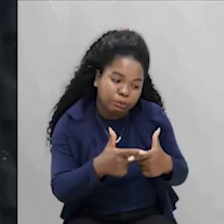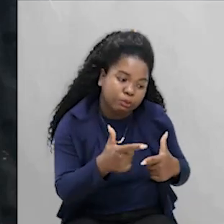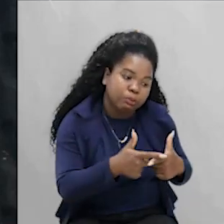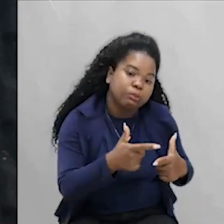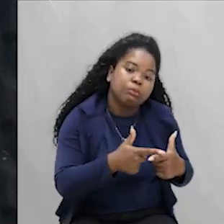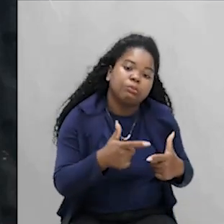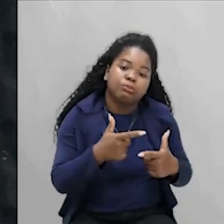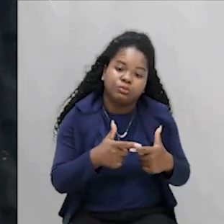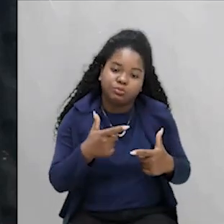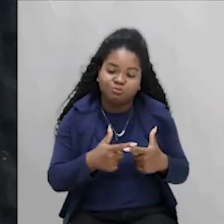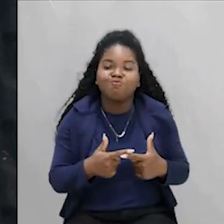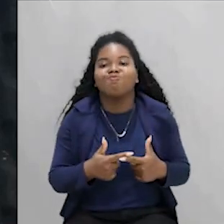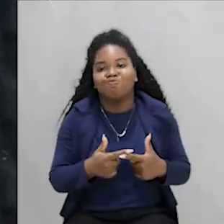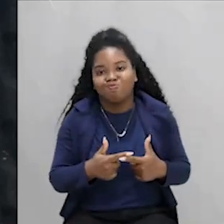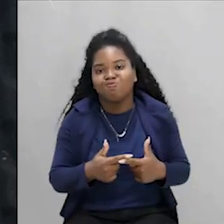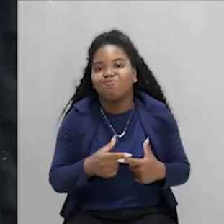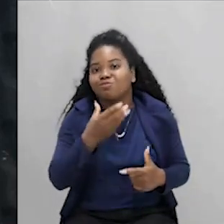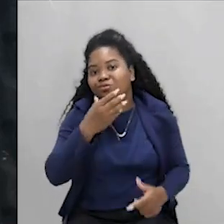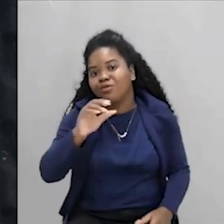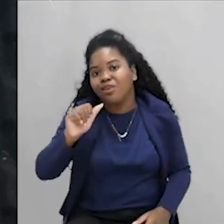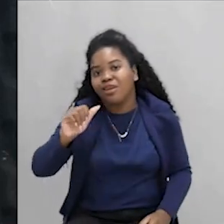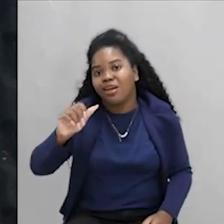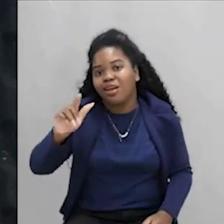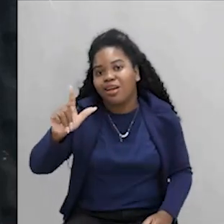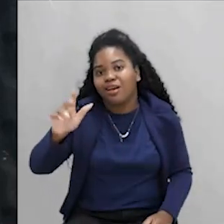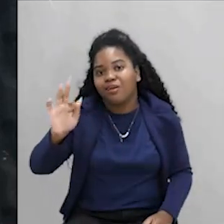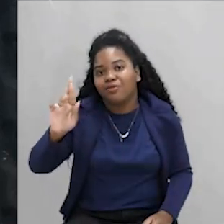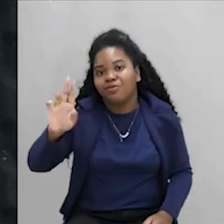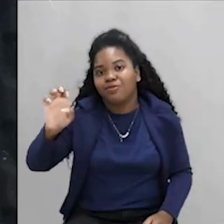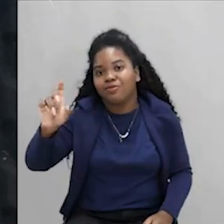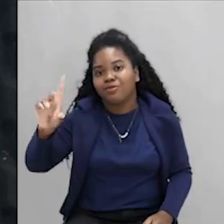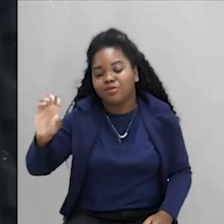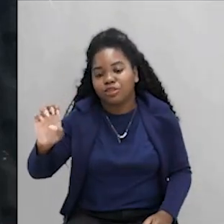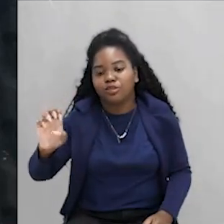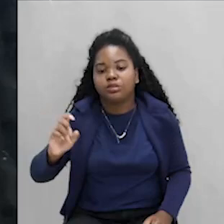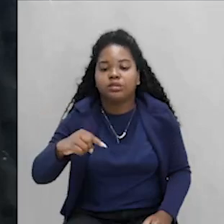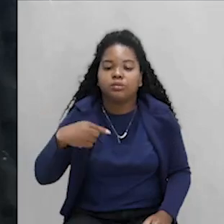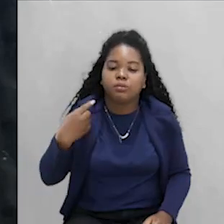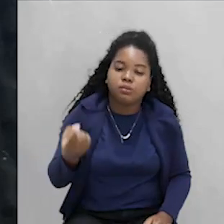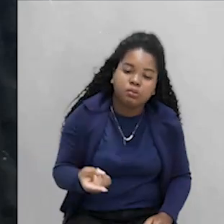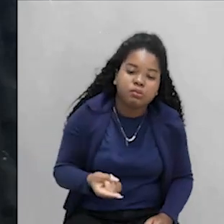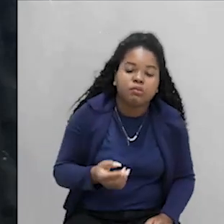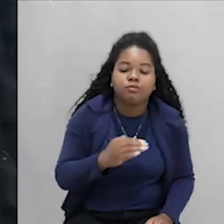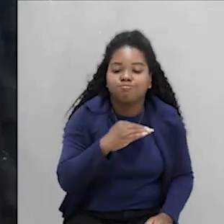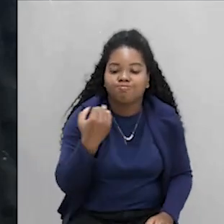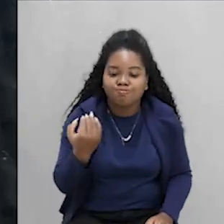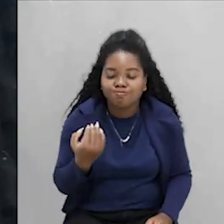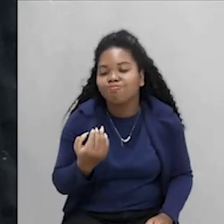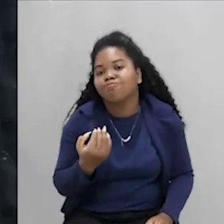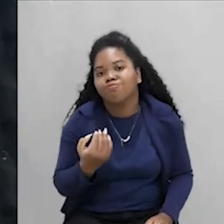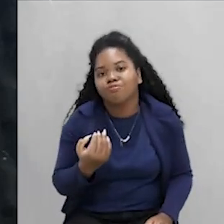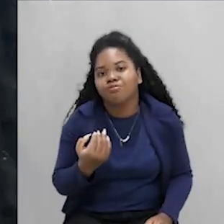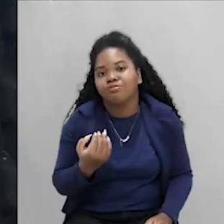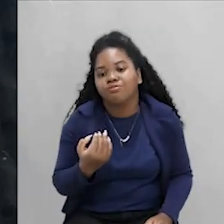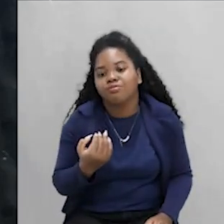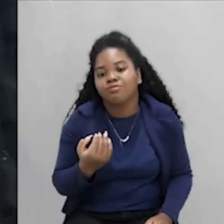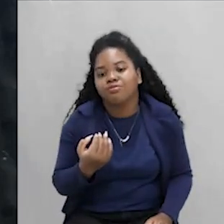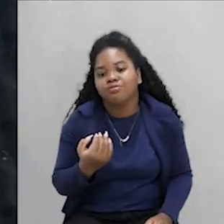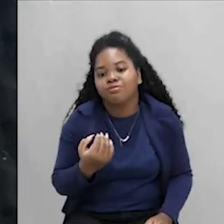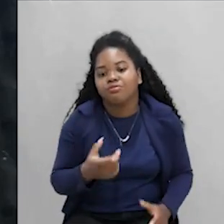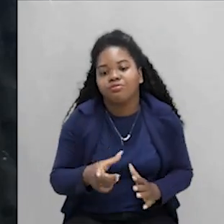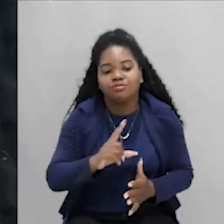Alfred Nobel e logo em seguida né ele ele faleceu Não antes de desenvolver